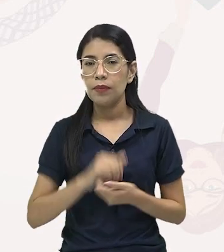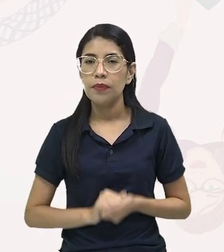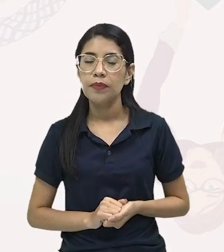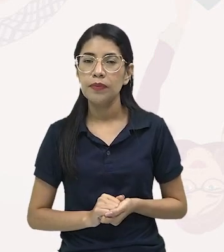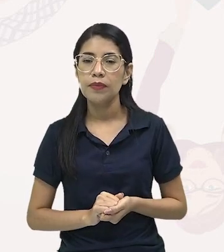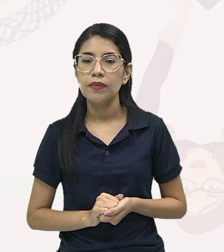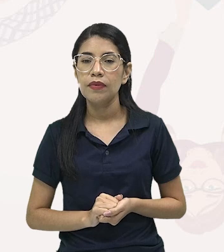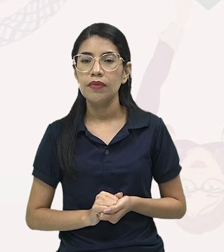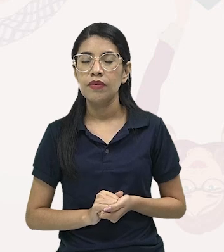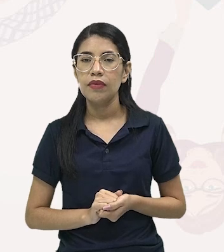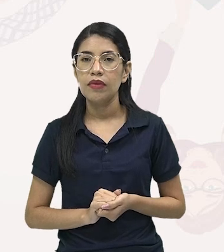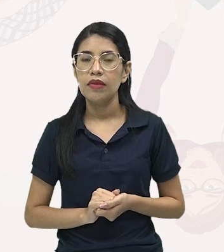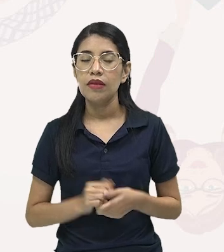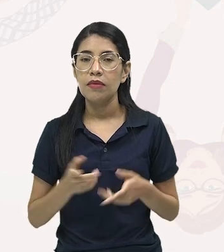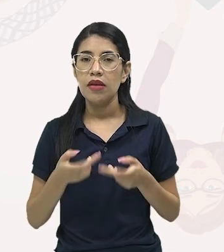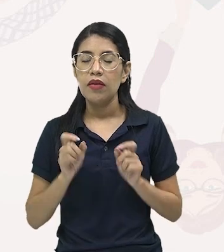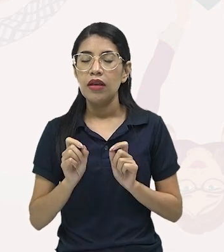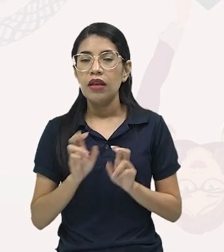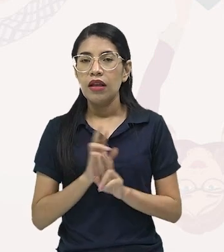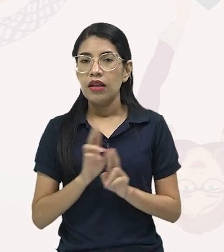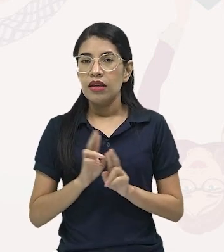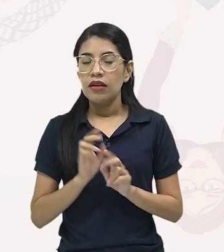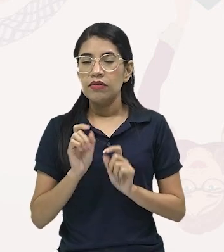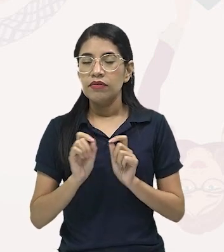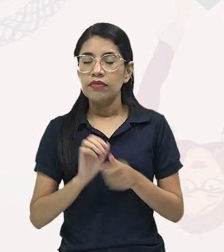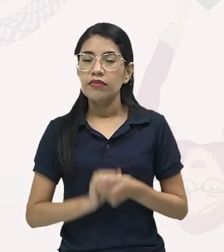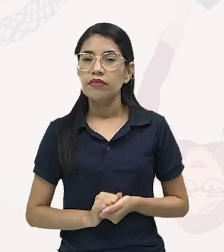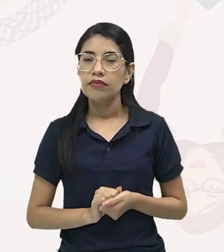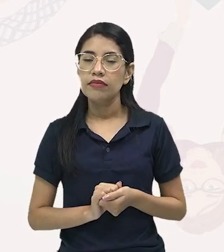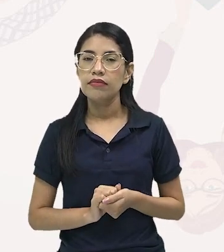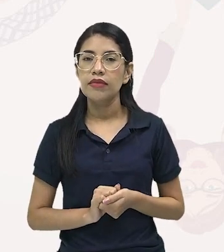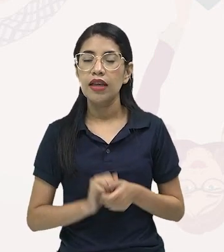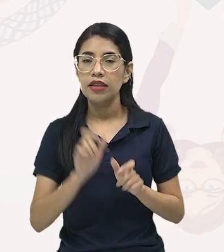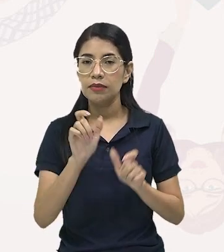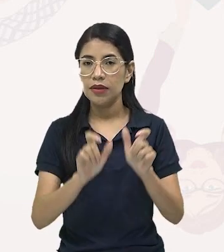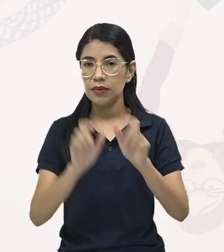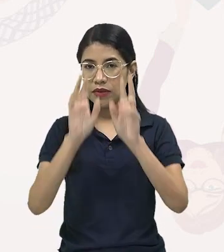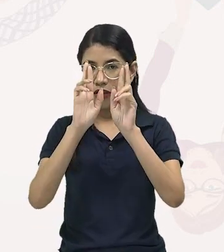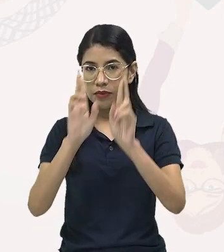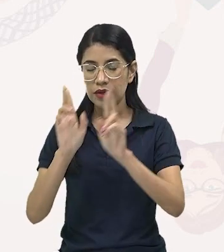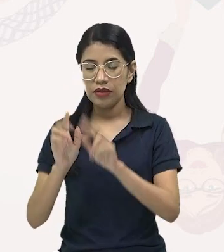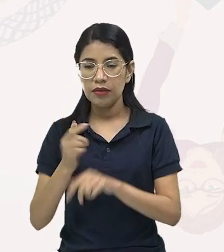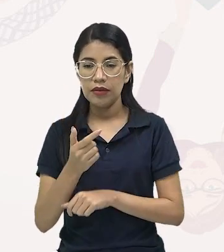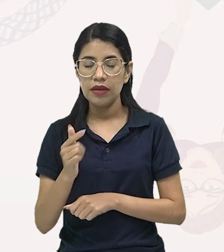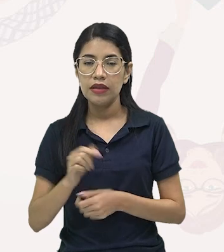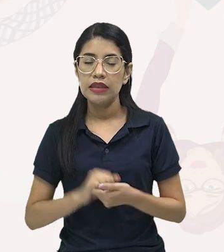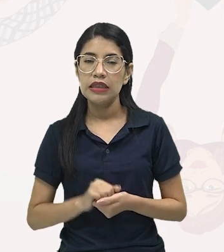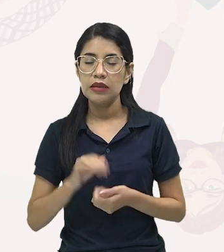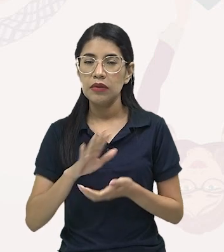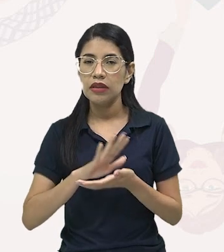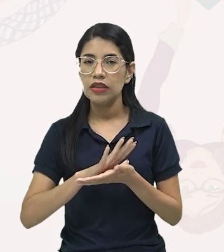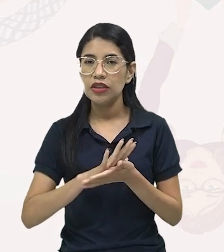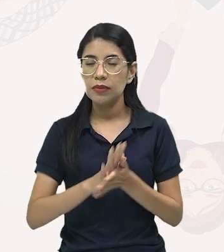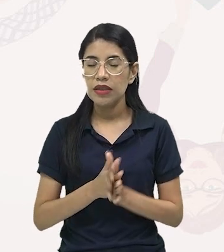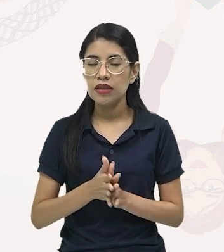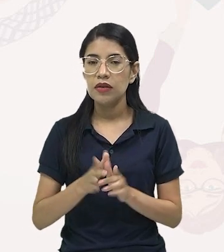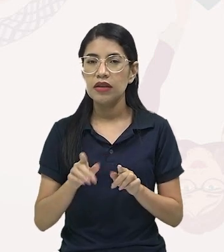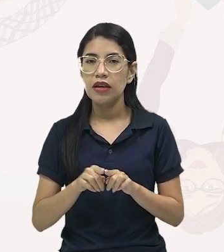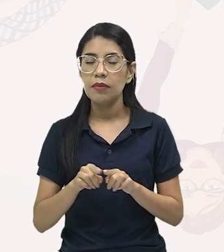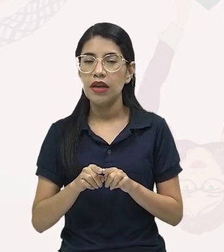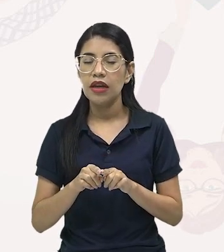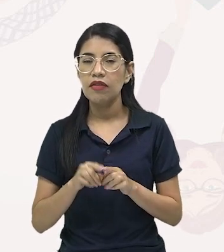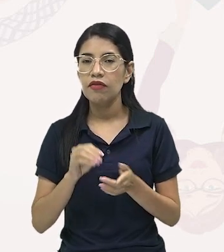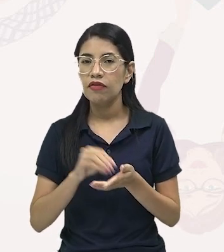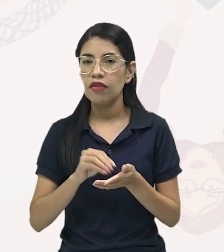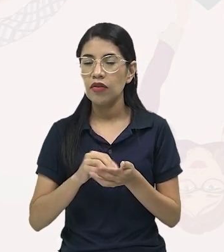parágrafo com o que a gente disse lá, né? Que nem sempre as pessoas são respeitadas. Afinal de contas, se tem discriminação, violência ou falta de acesso a coisas básicas,